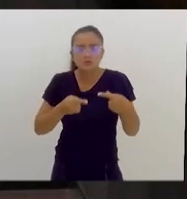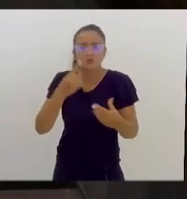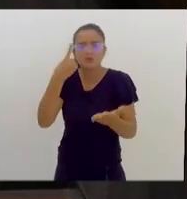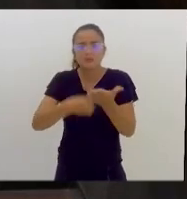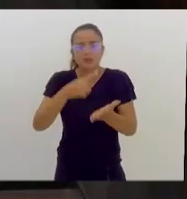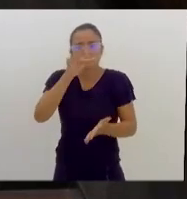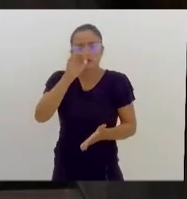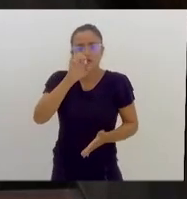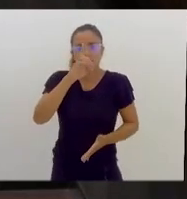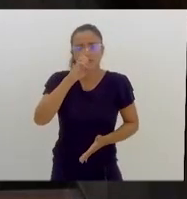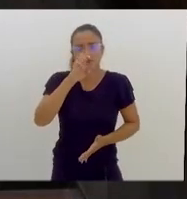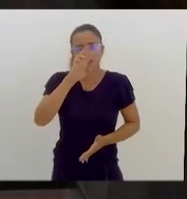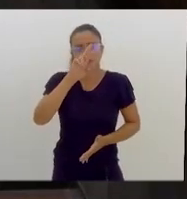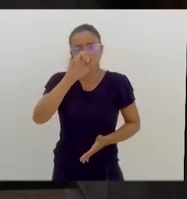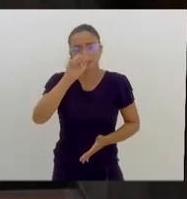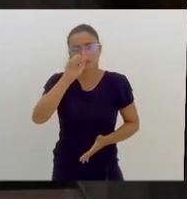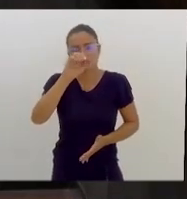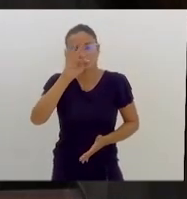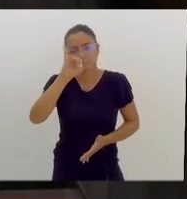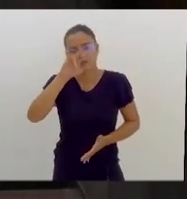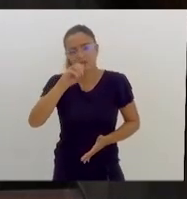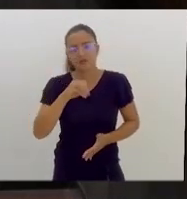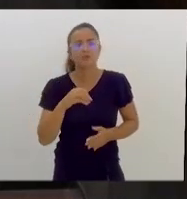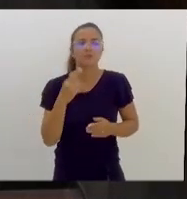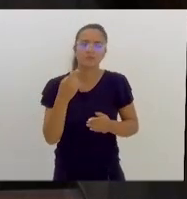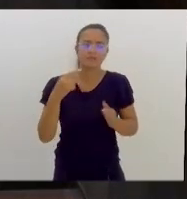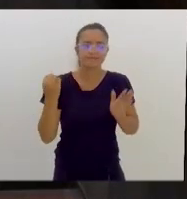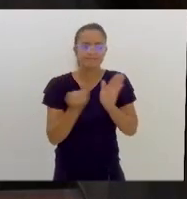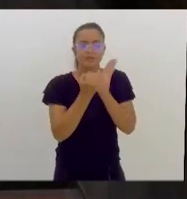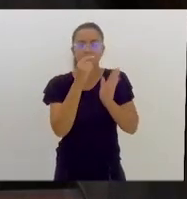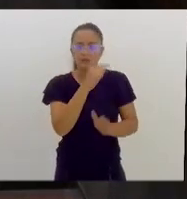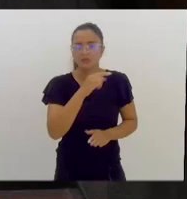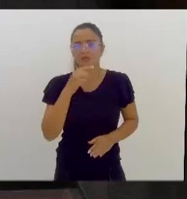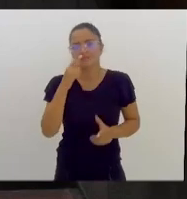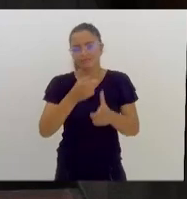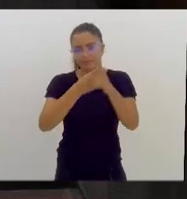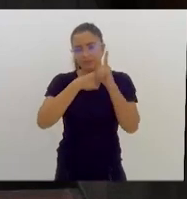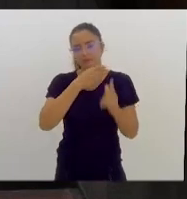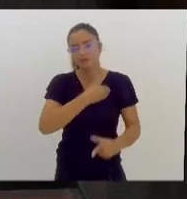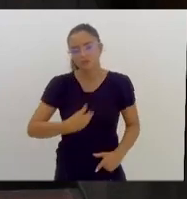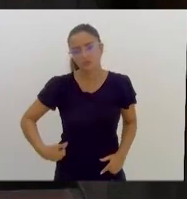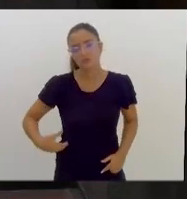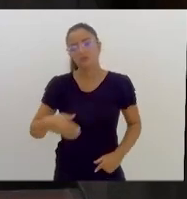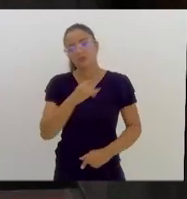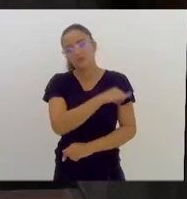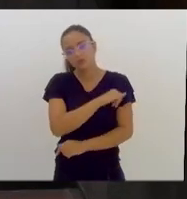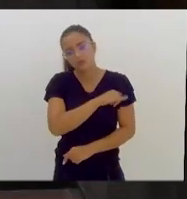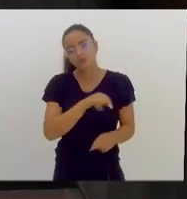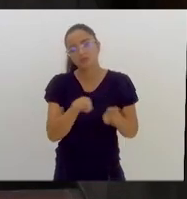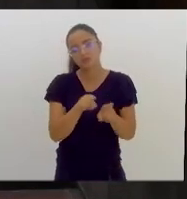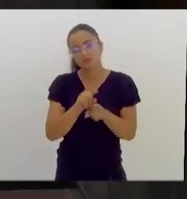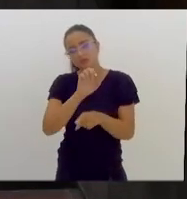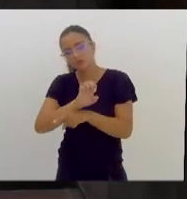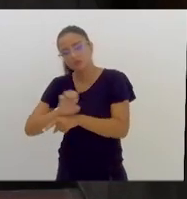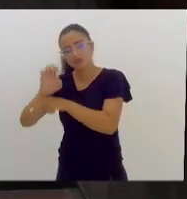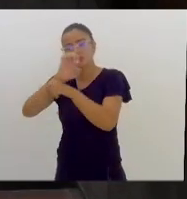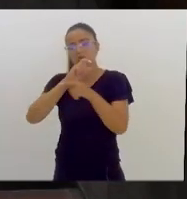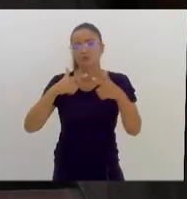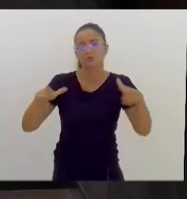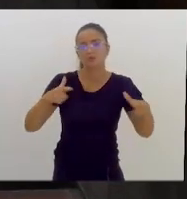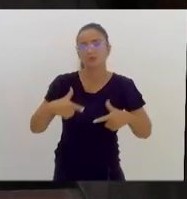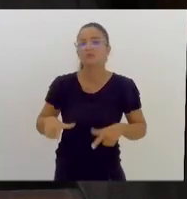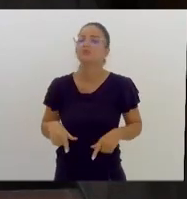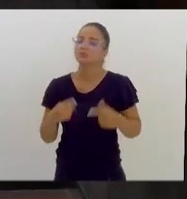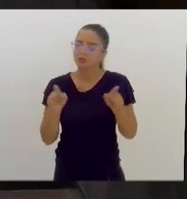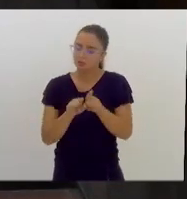direto na dívida pública do Rio de Janeiro e dos outros estados. Isso também foi discutido na